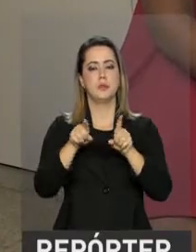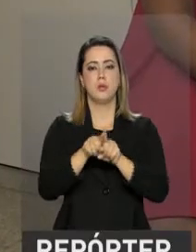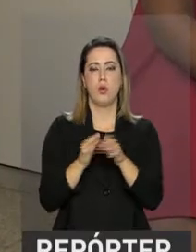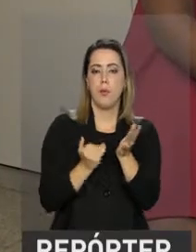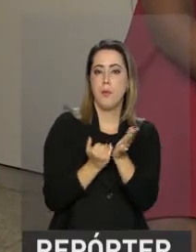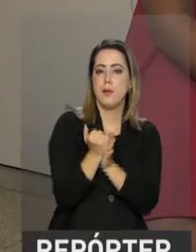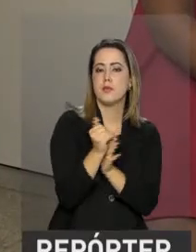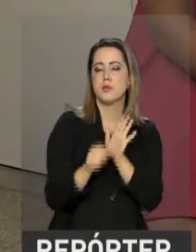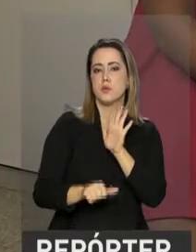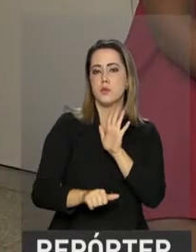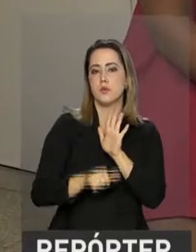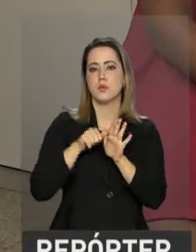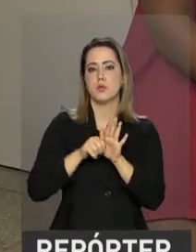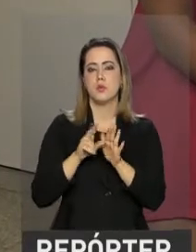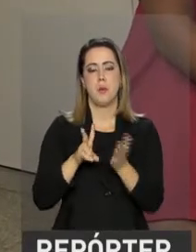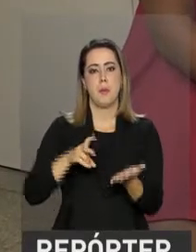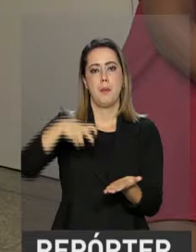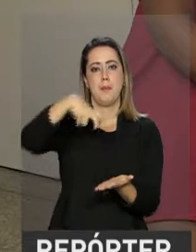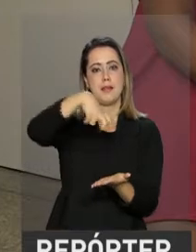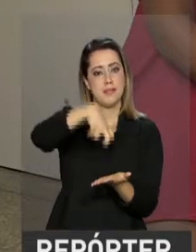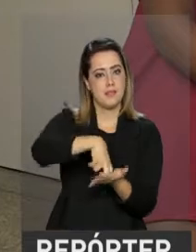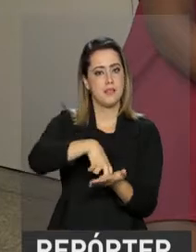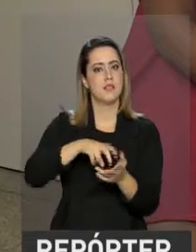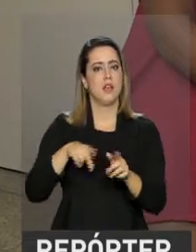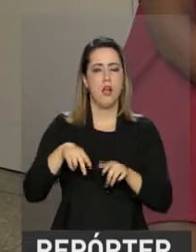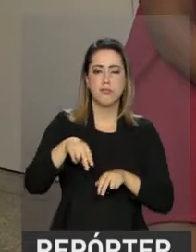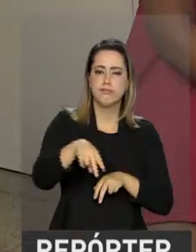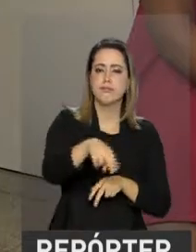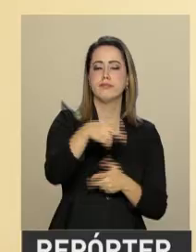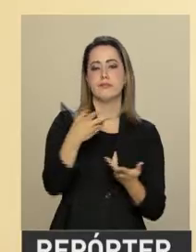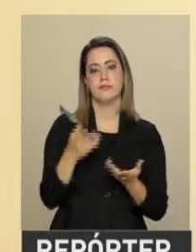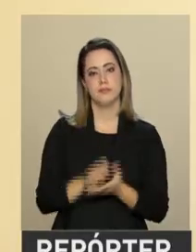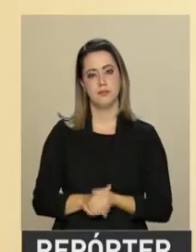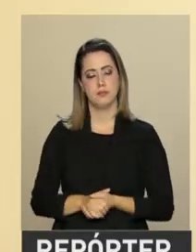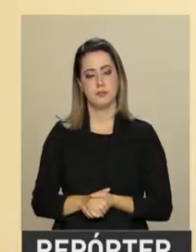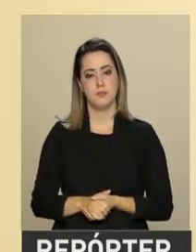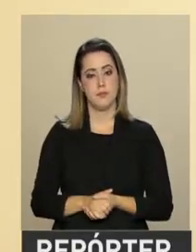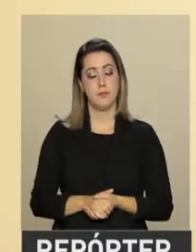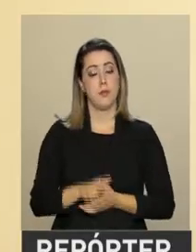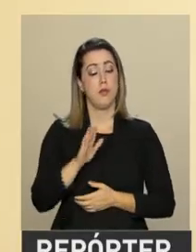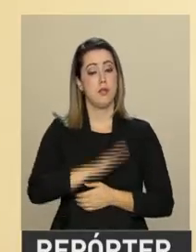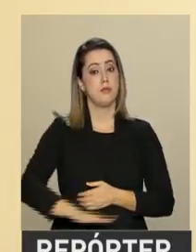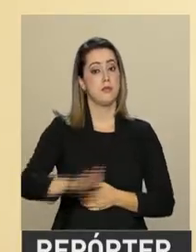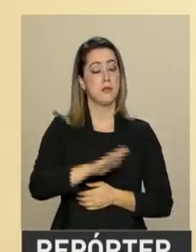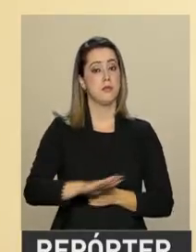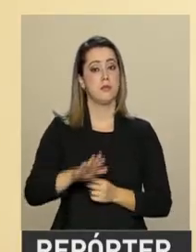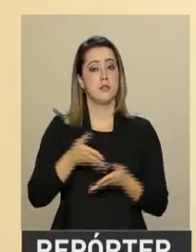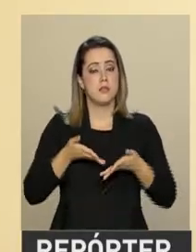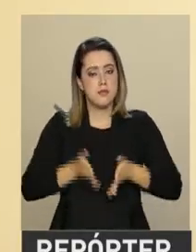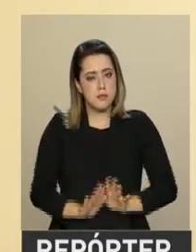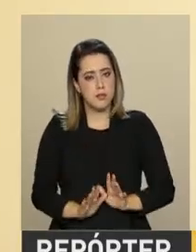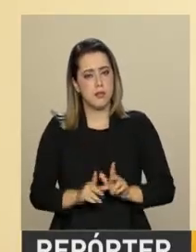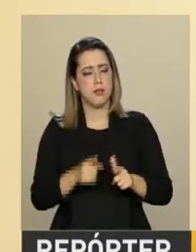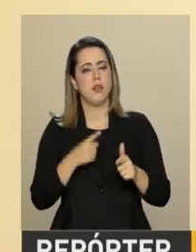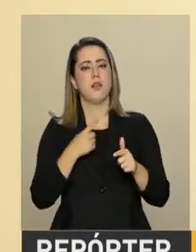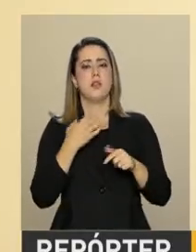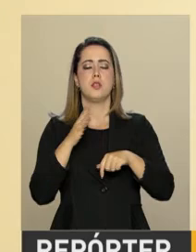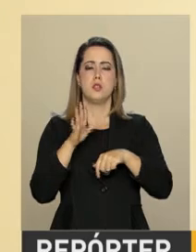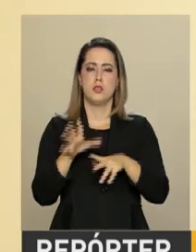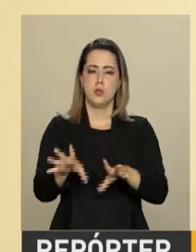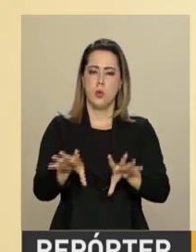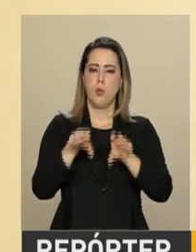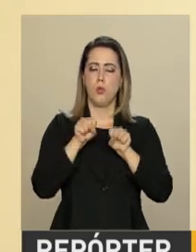os primeiros movimentos para sentar, engatinhar ou caminhar. Das crianças que nascem com a síndrome do